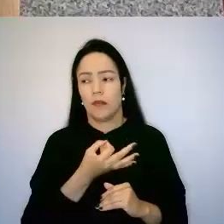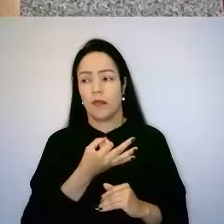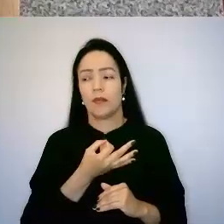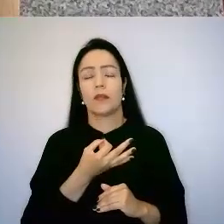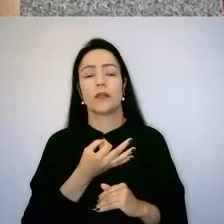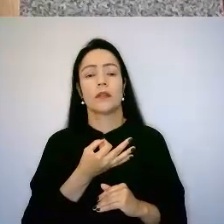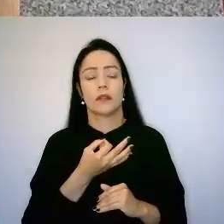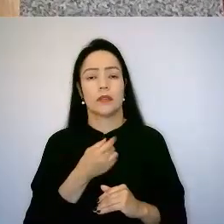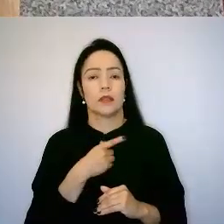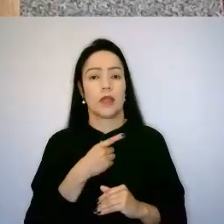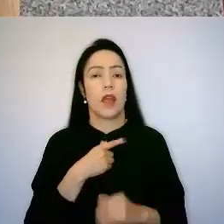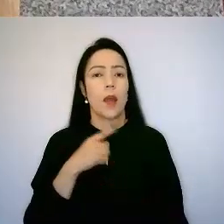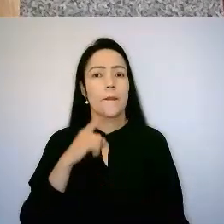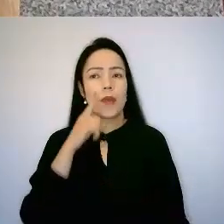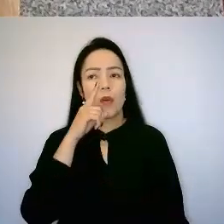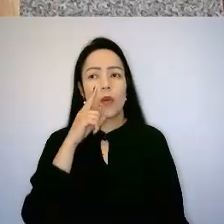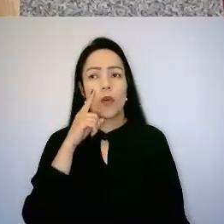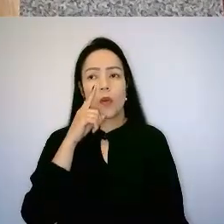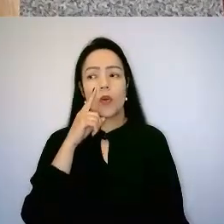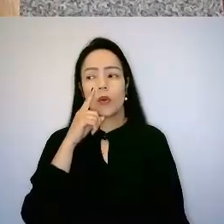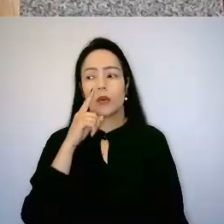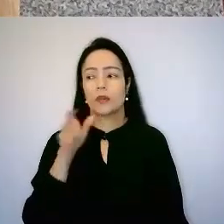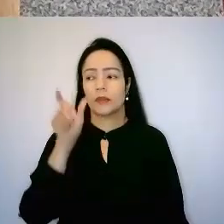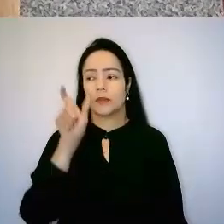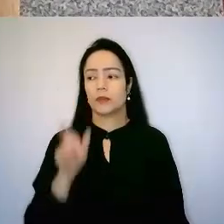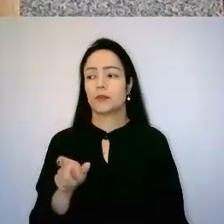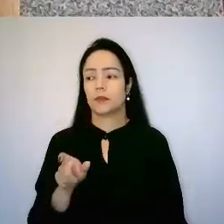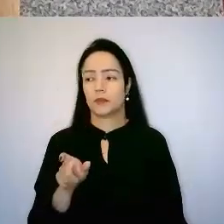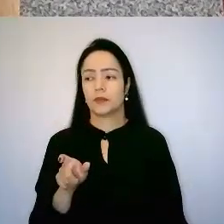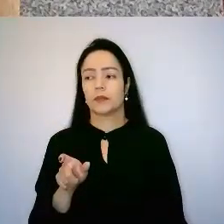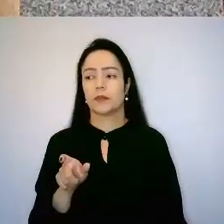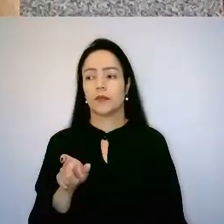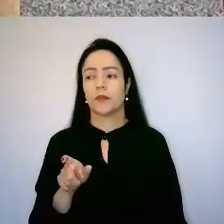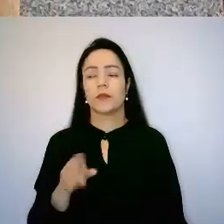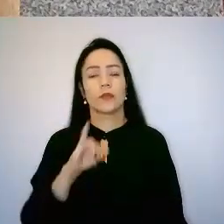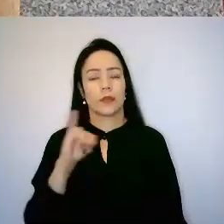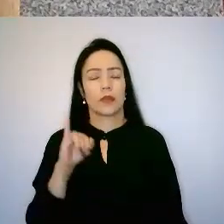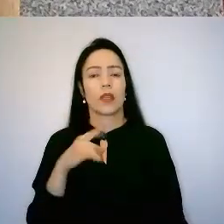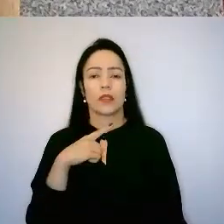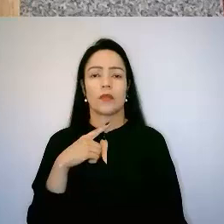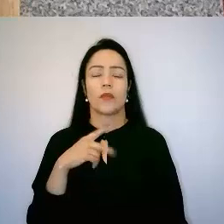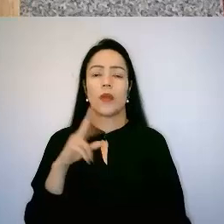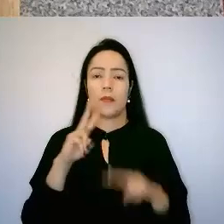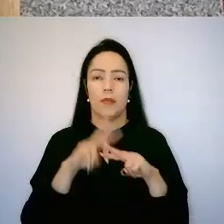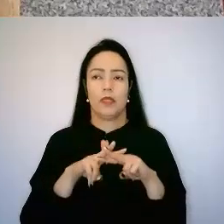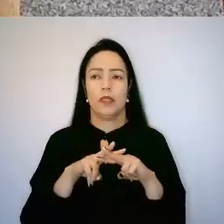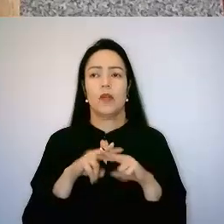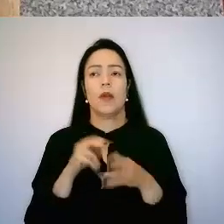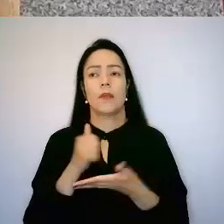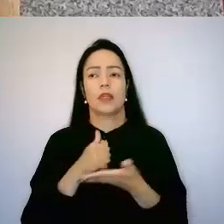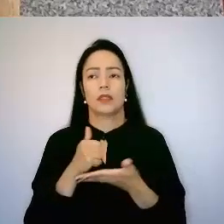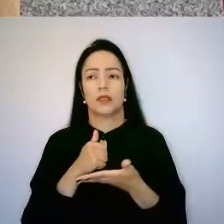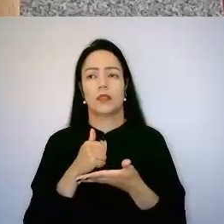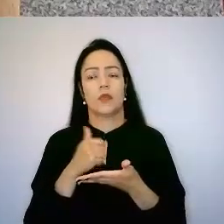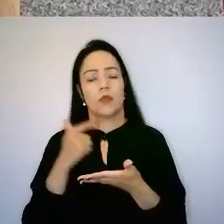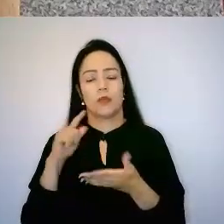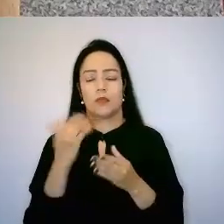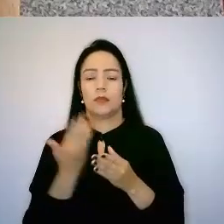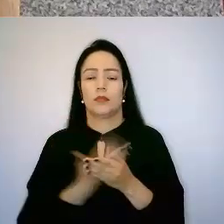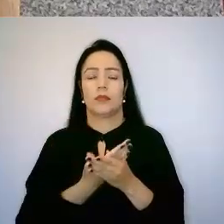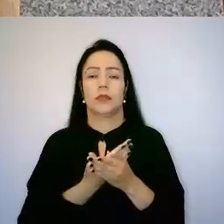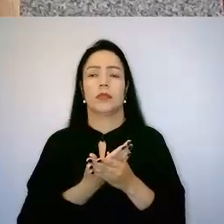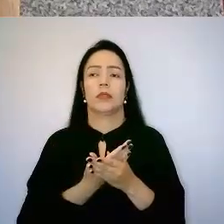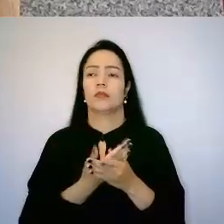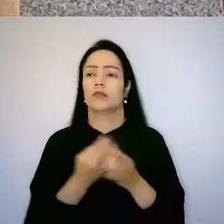periculosidade do apenado uma vez que ele teria uma prisão preventiva baseada em um outro processo que nada